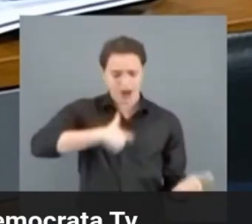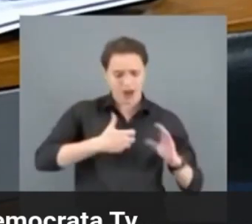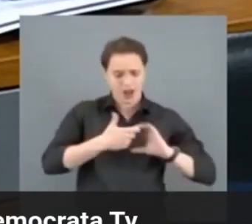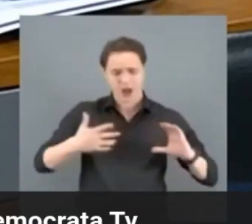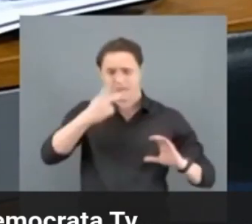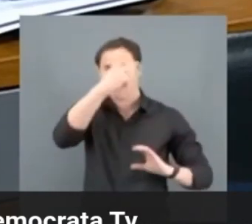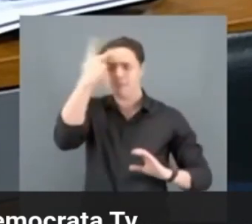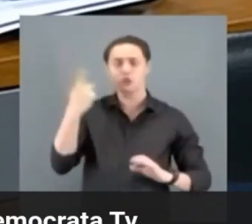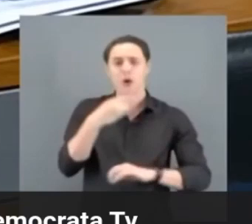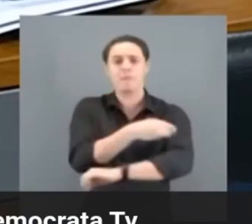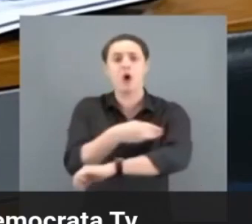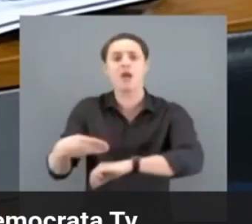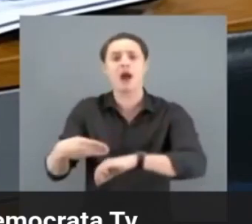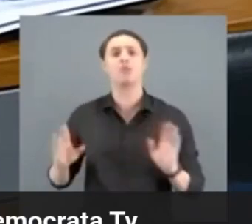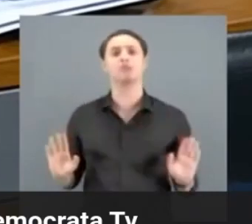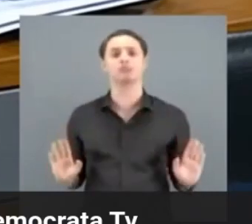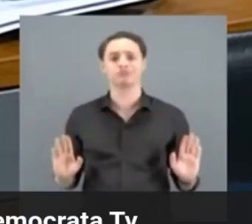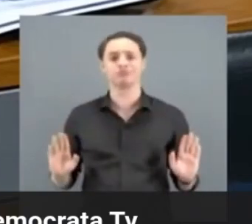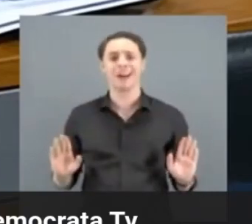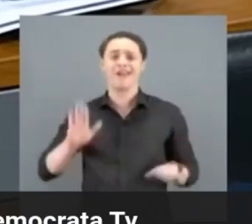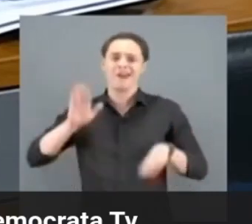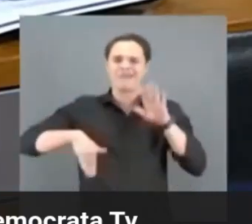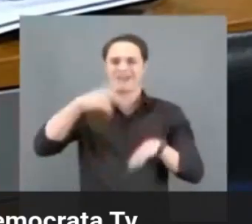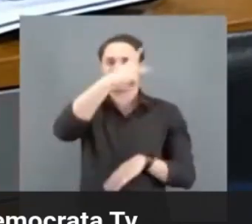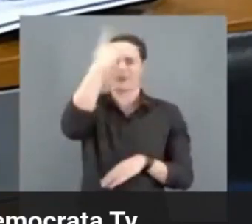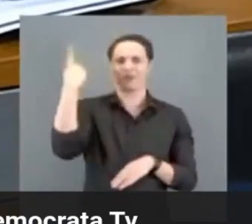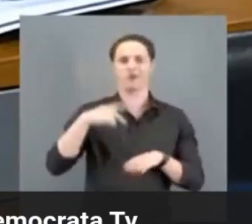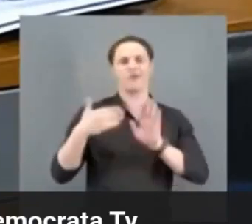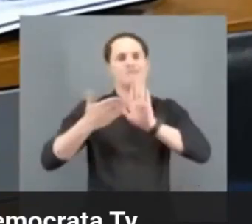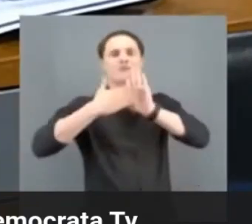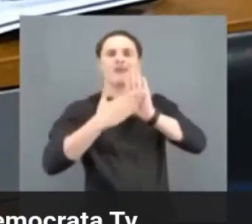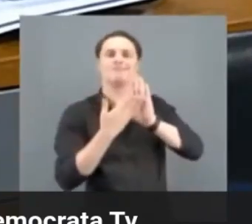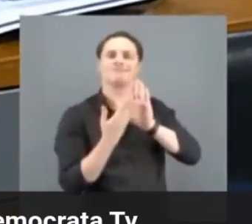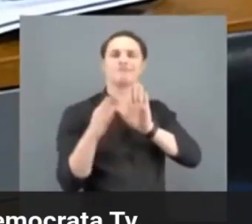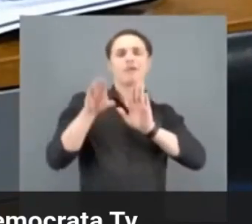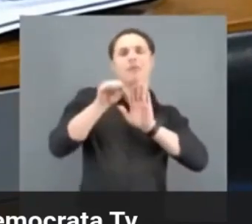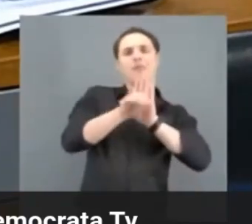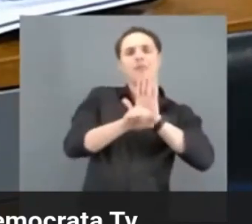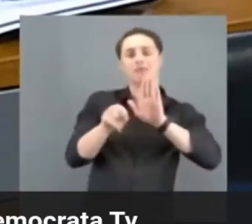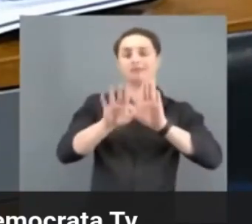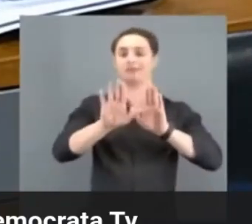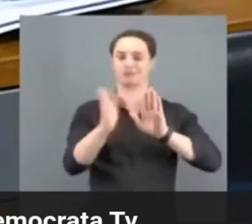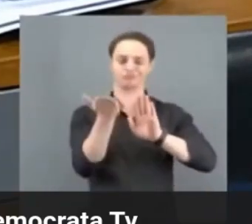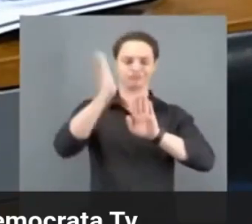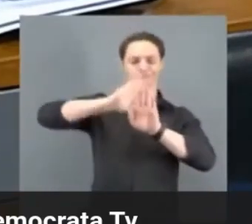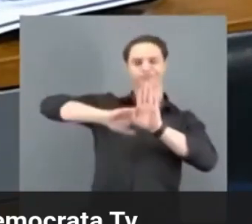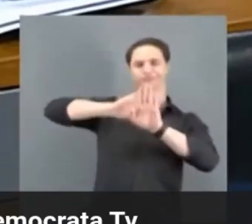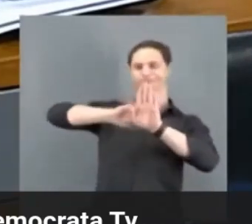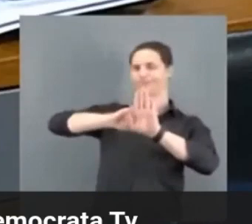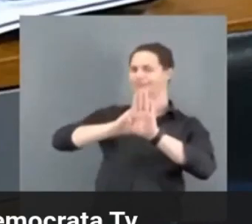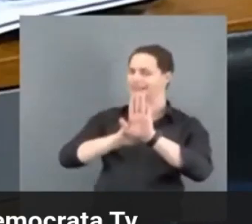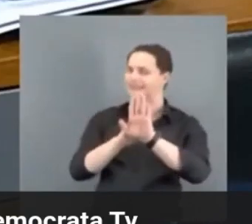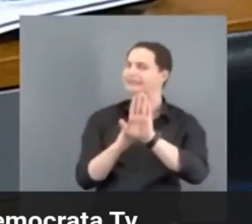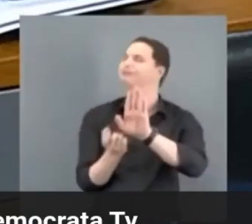vezes mentem ideologias. Então, como o meu tempo não dá, só quero colocar aqui que,